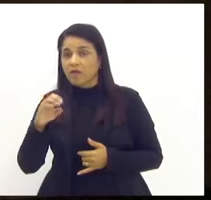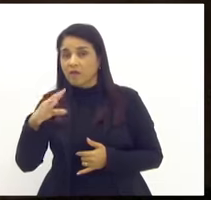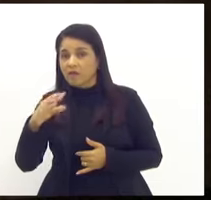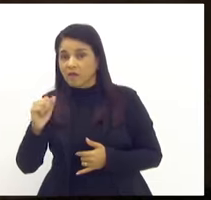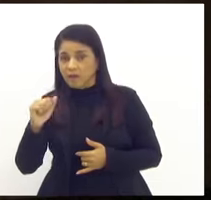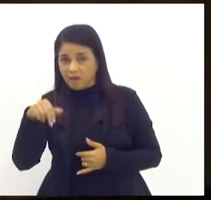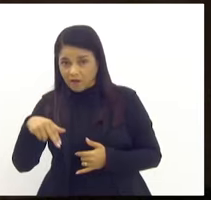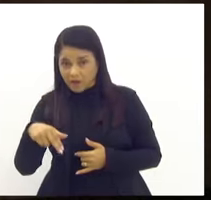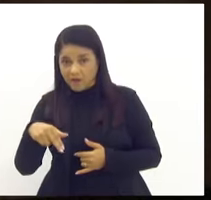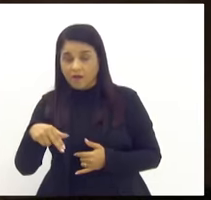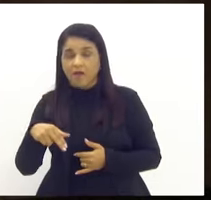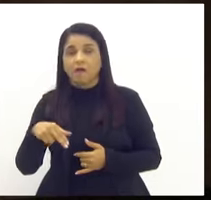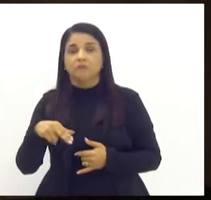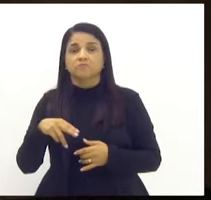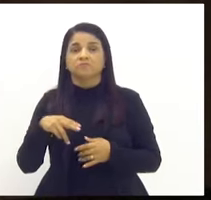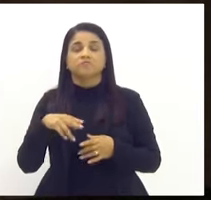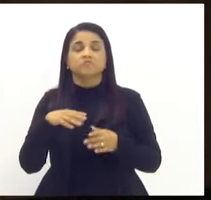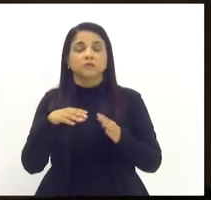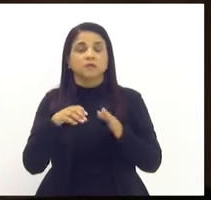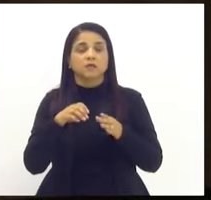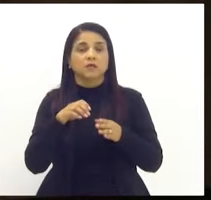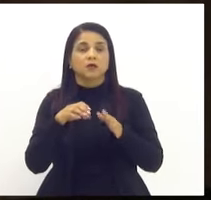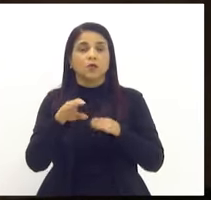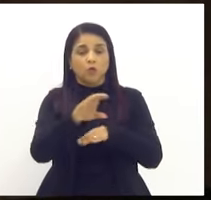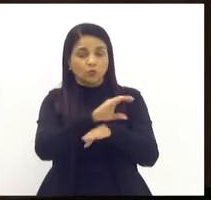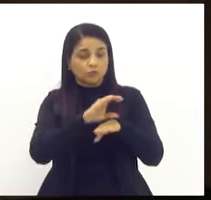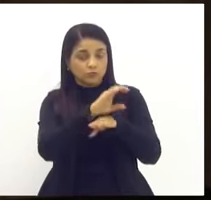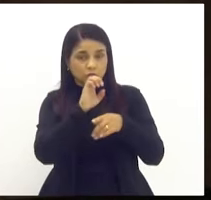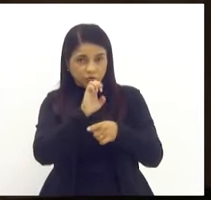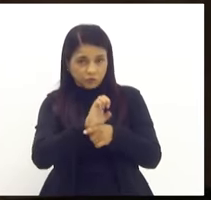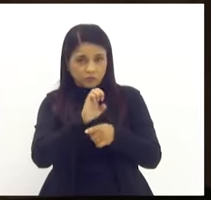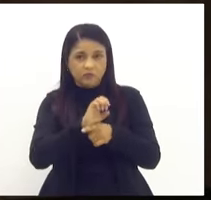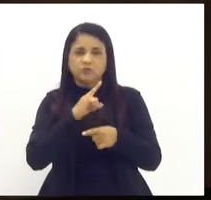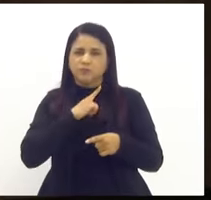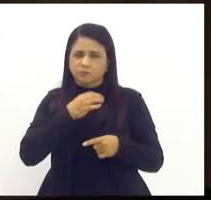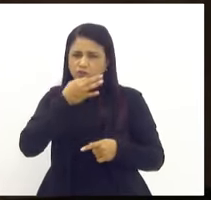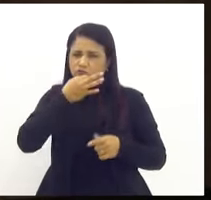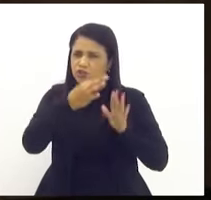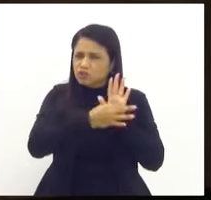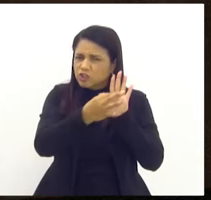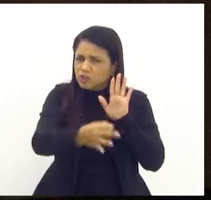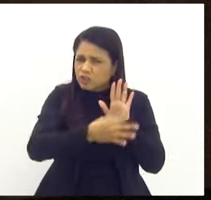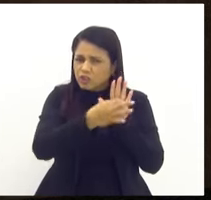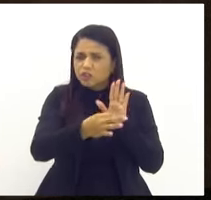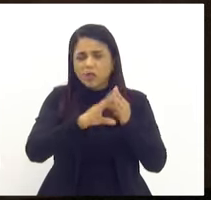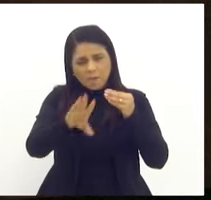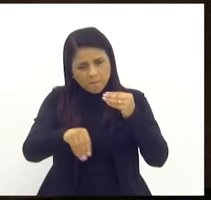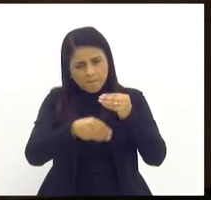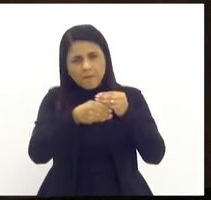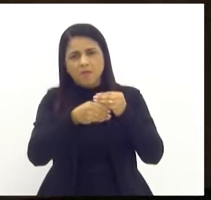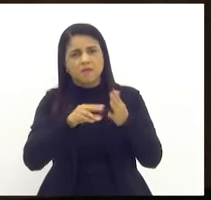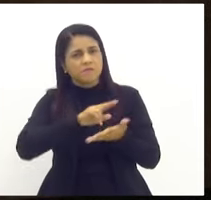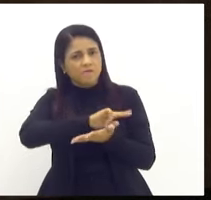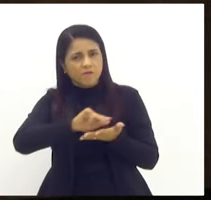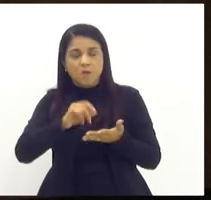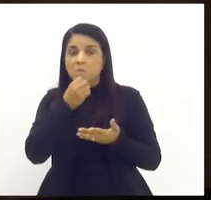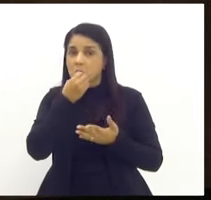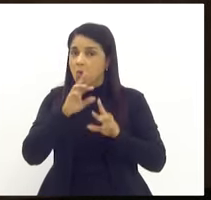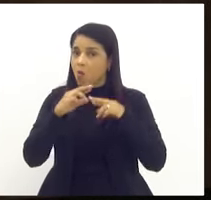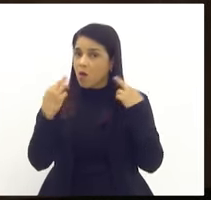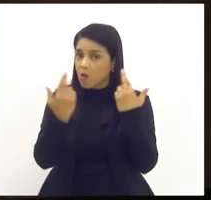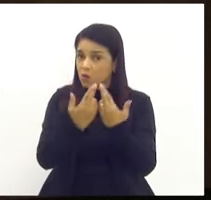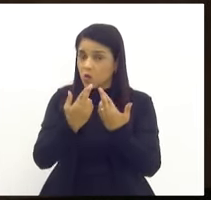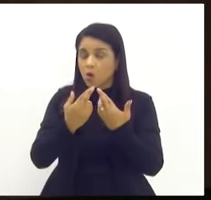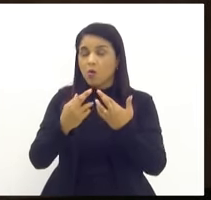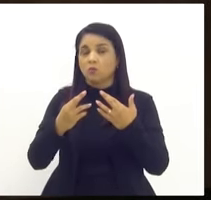mesmo coloquei o fecan na constituição estadual nós temos várias críticas fizemos várias emendas tivemos uma boa reunião na comissão de